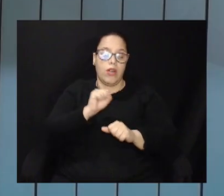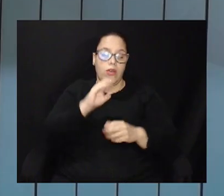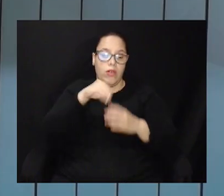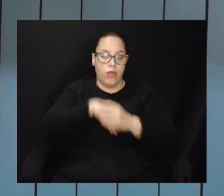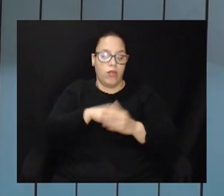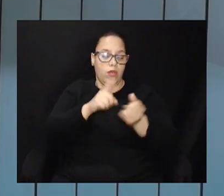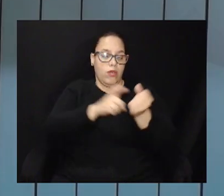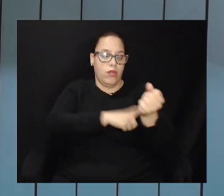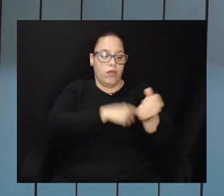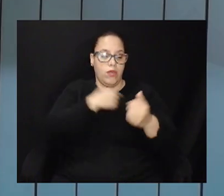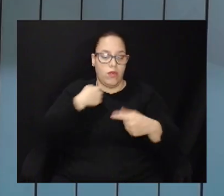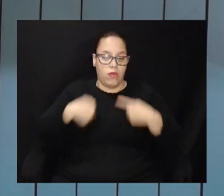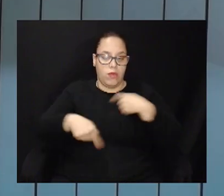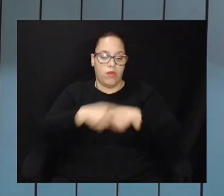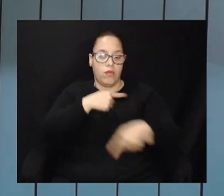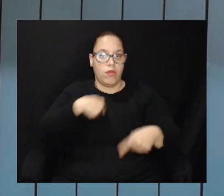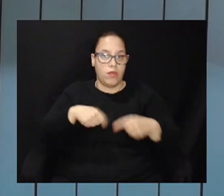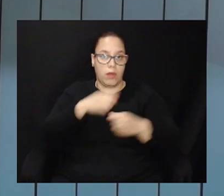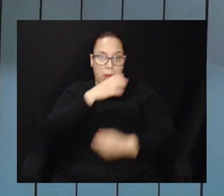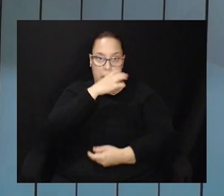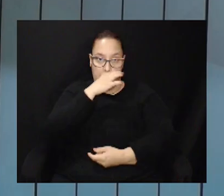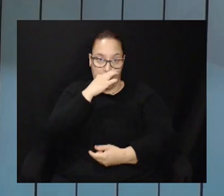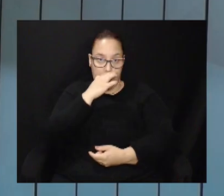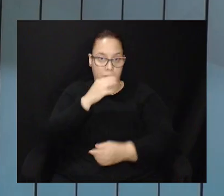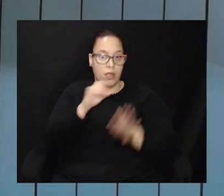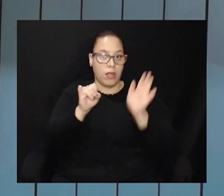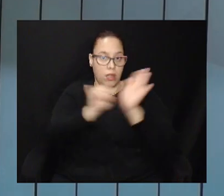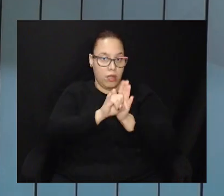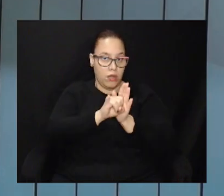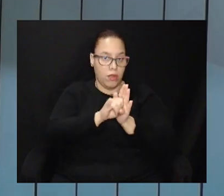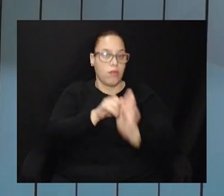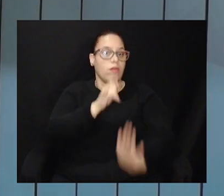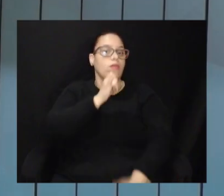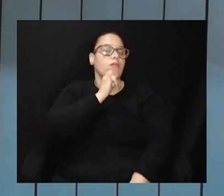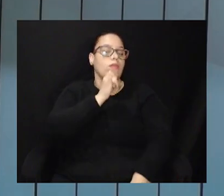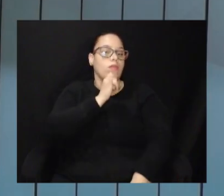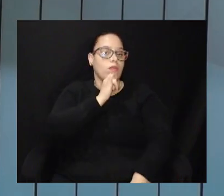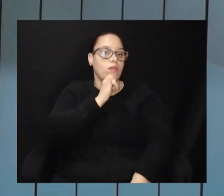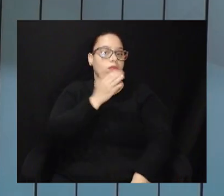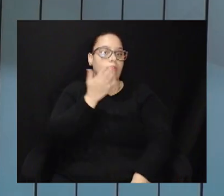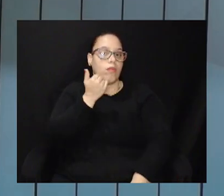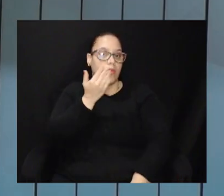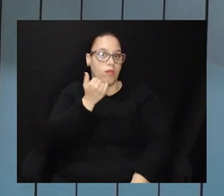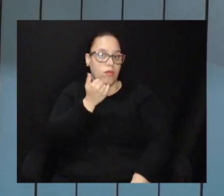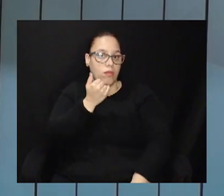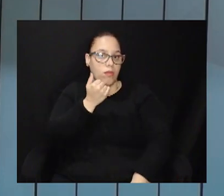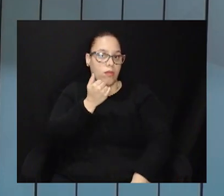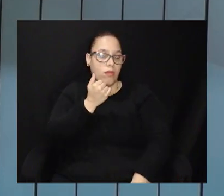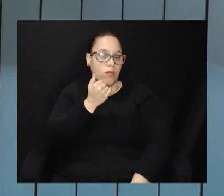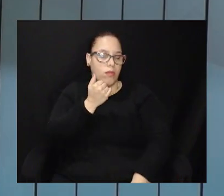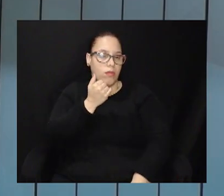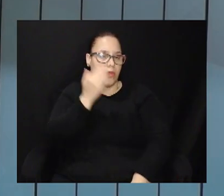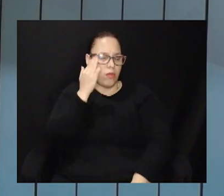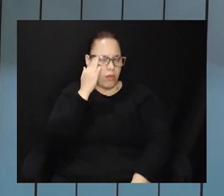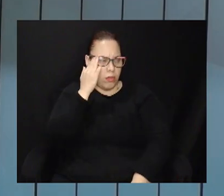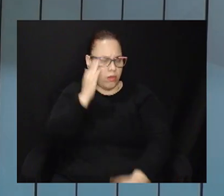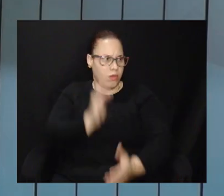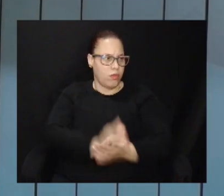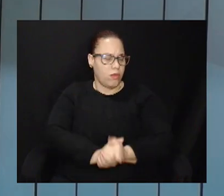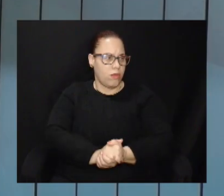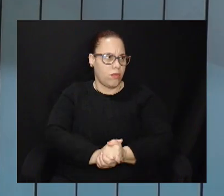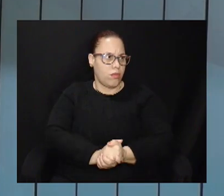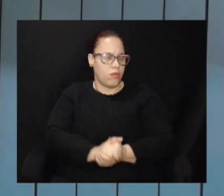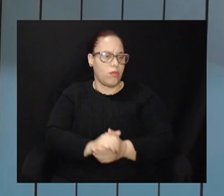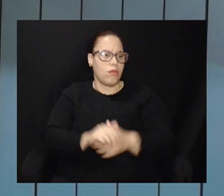organismo. Então, para a gente identificar, por exemplo, alimentos diets, que também tem bastante no mercado,